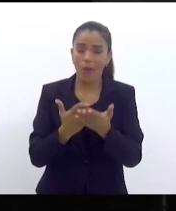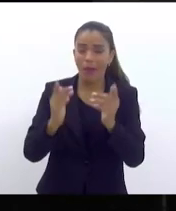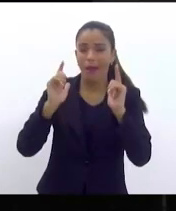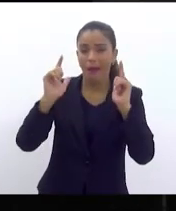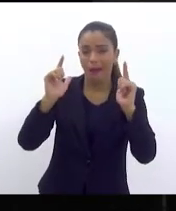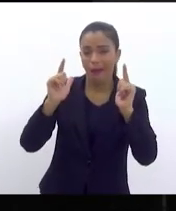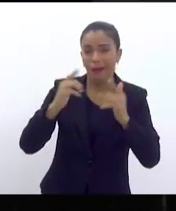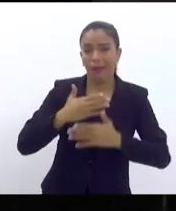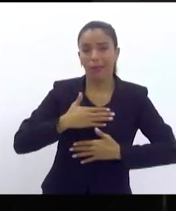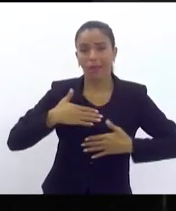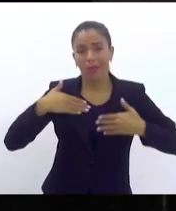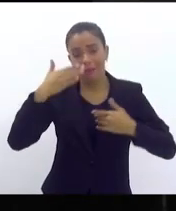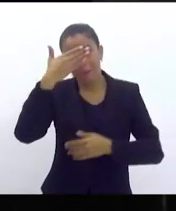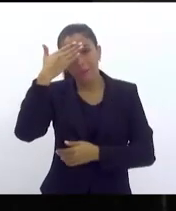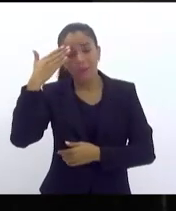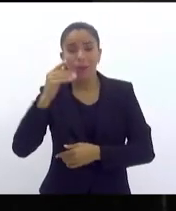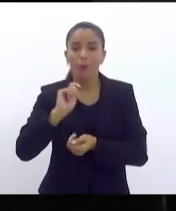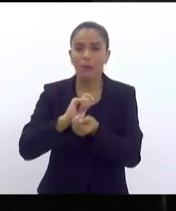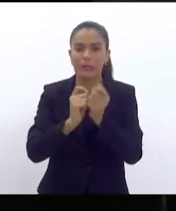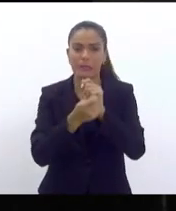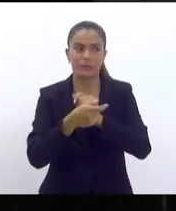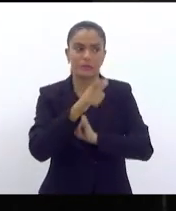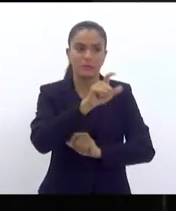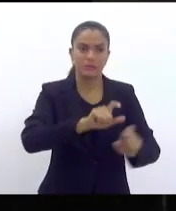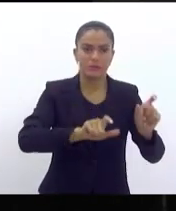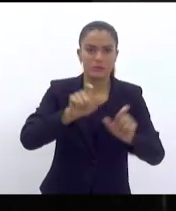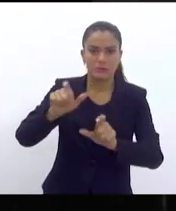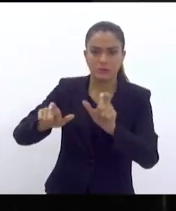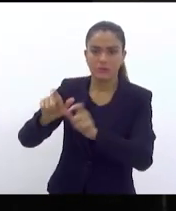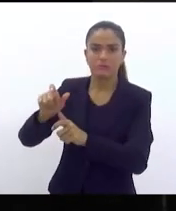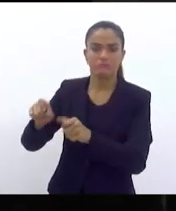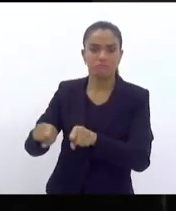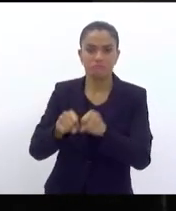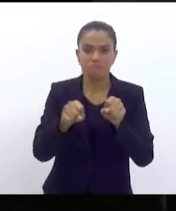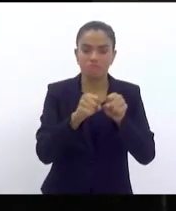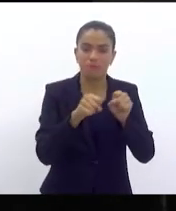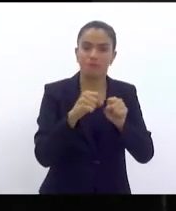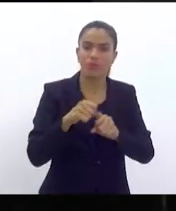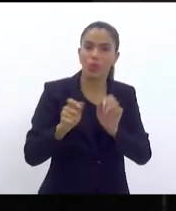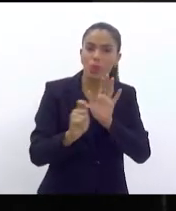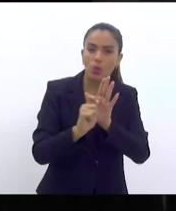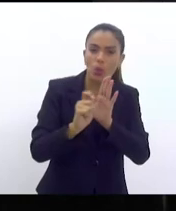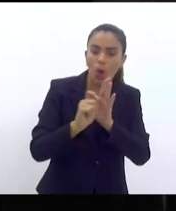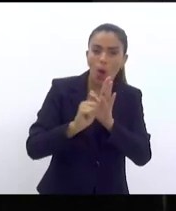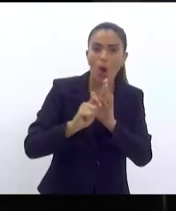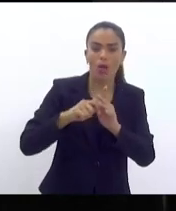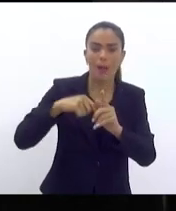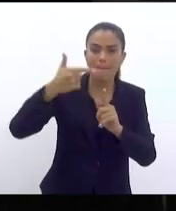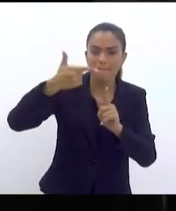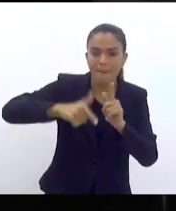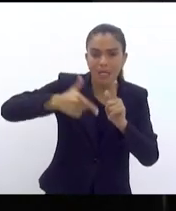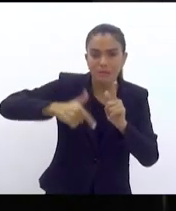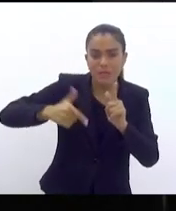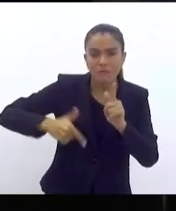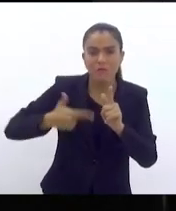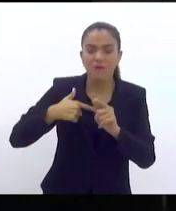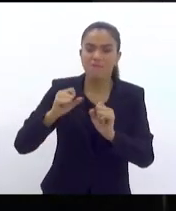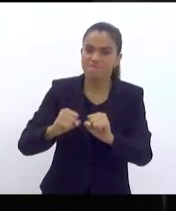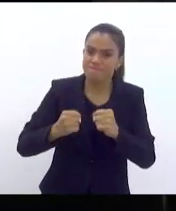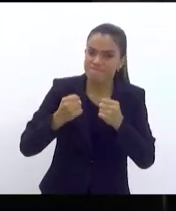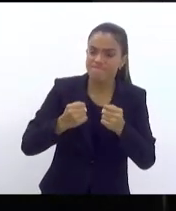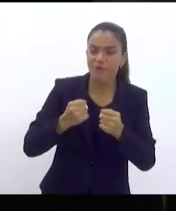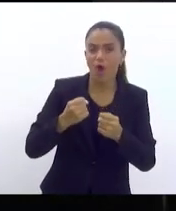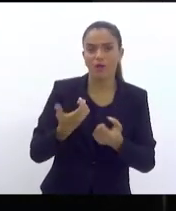e nós vemos o que que ela transforma Muitas vezes os seres humanos com droga cada vez mais sintéticas cada vez mais fortes mais potente